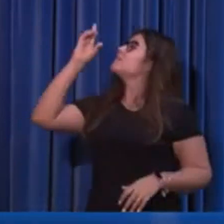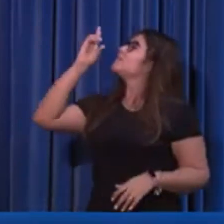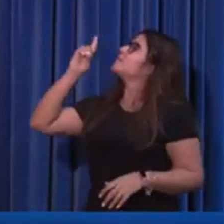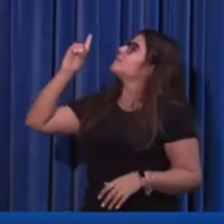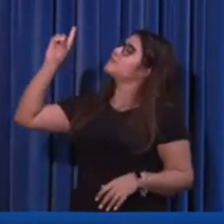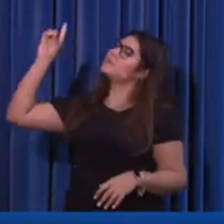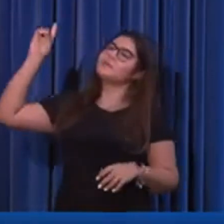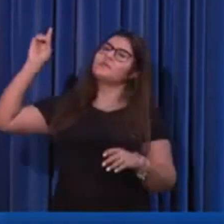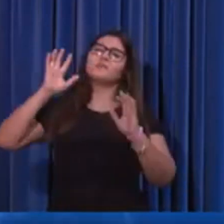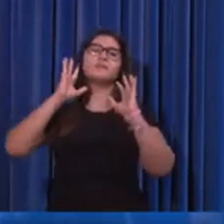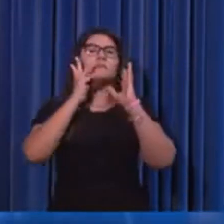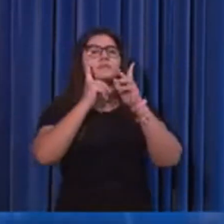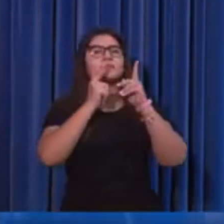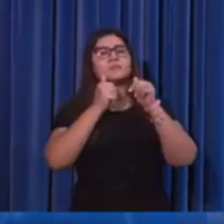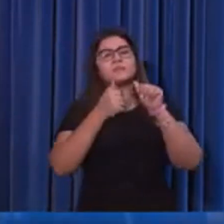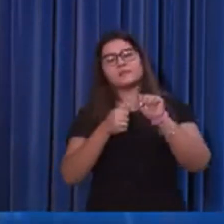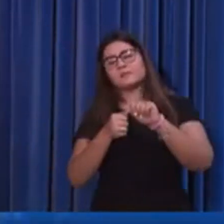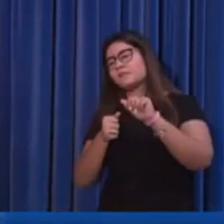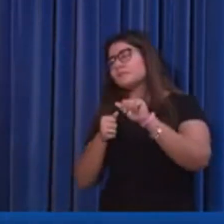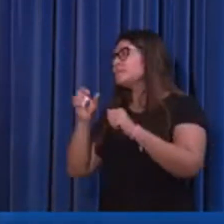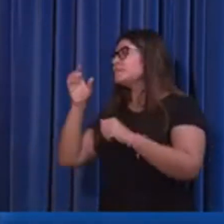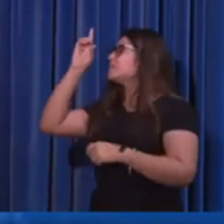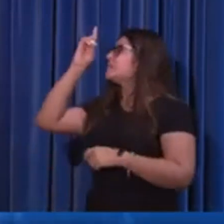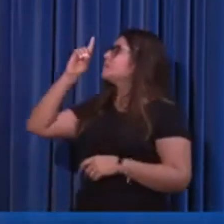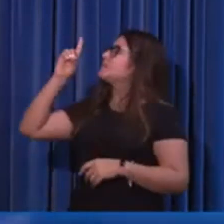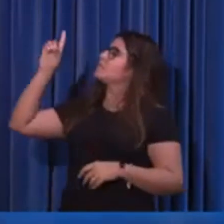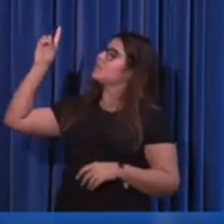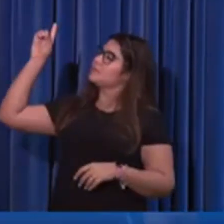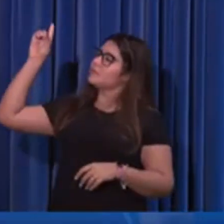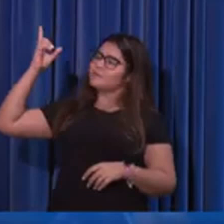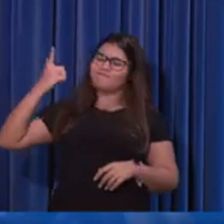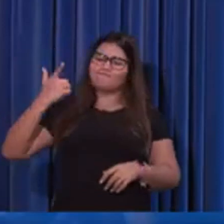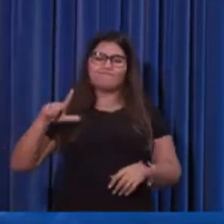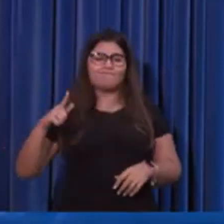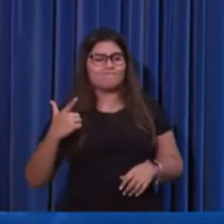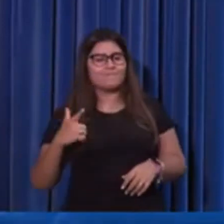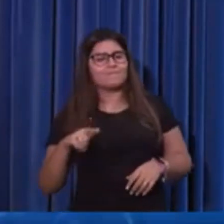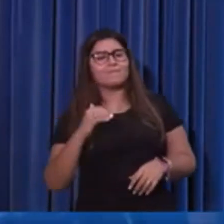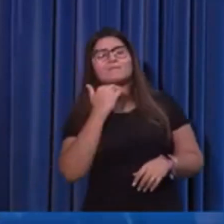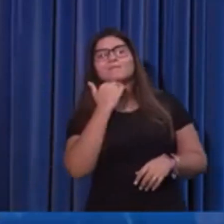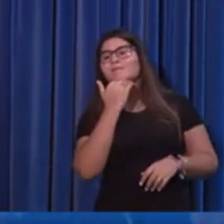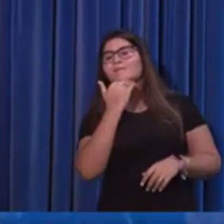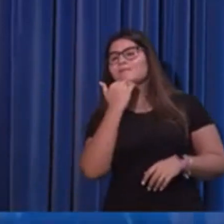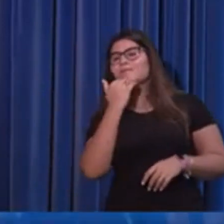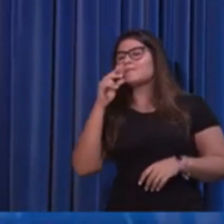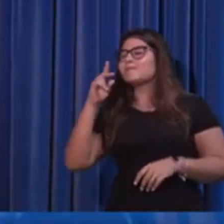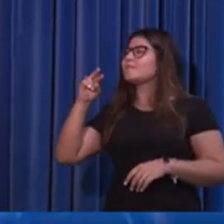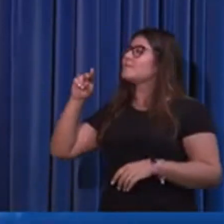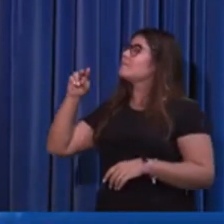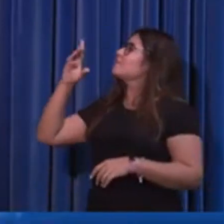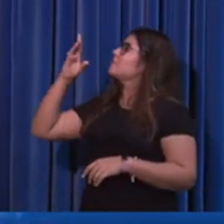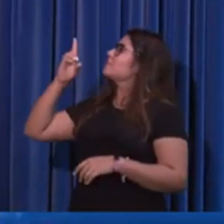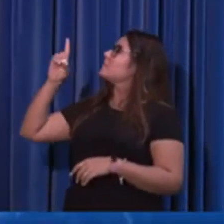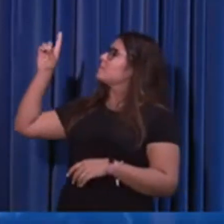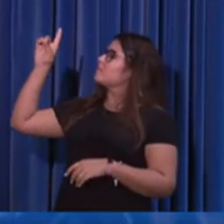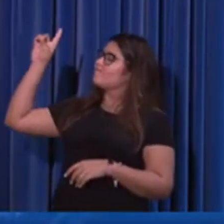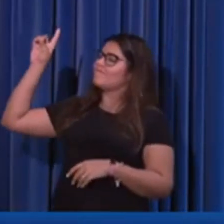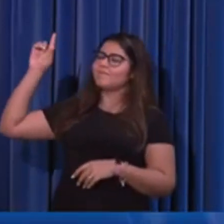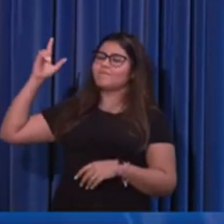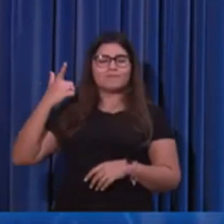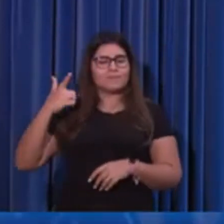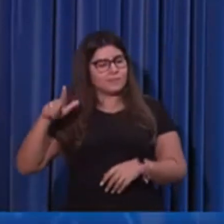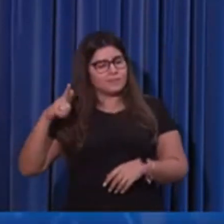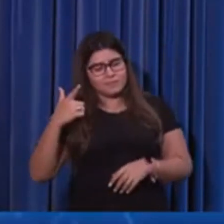tu, maravilhas fazes tu, não há outro igual a